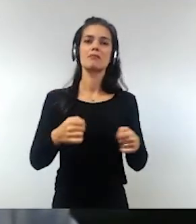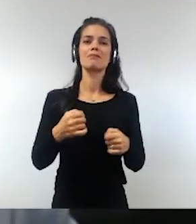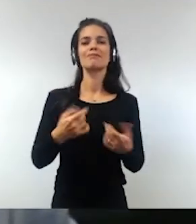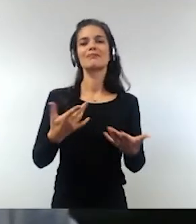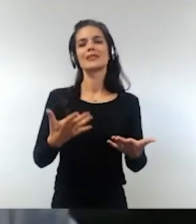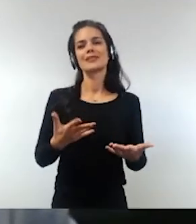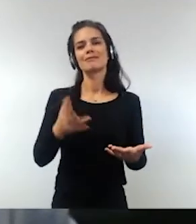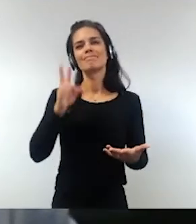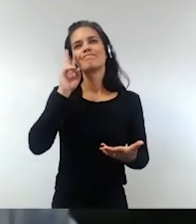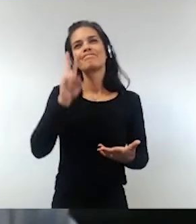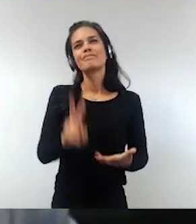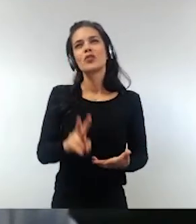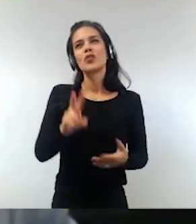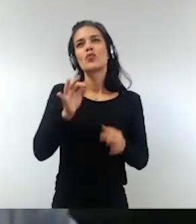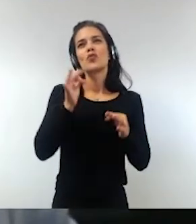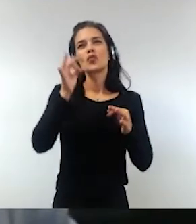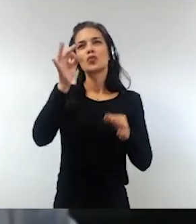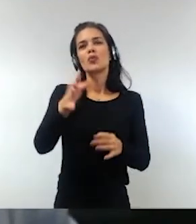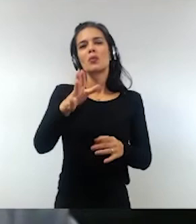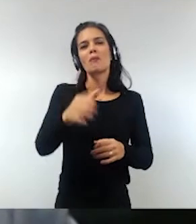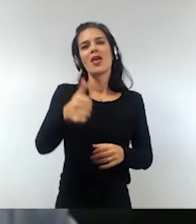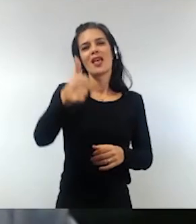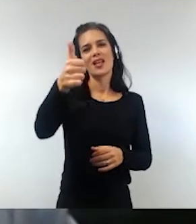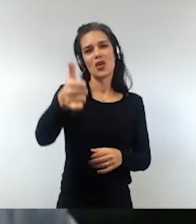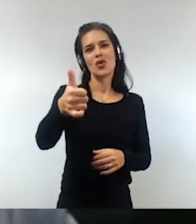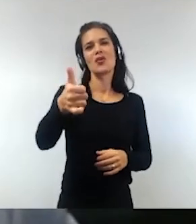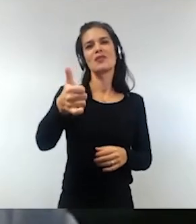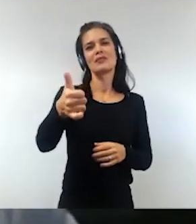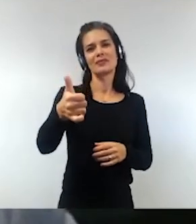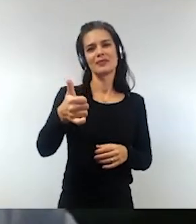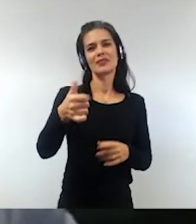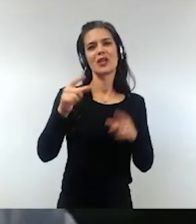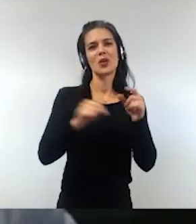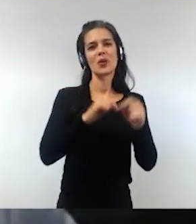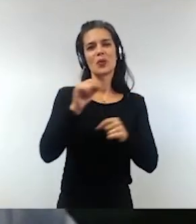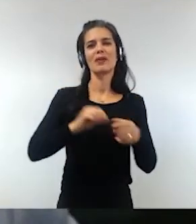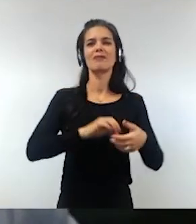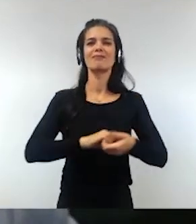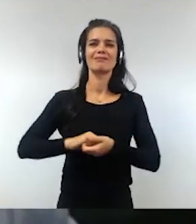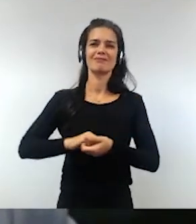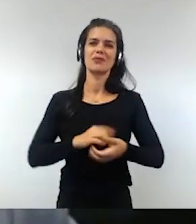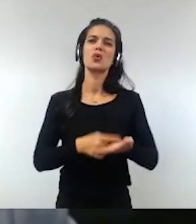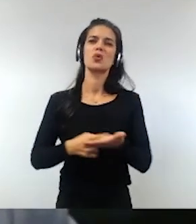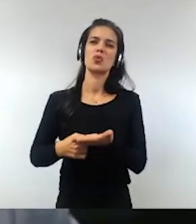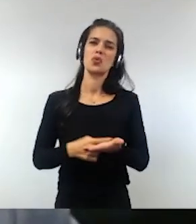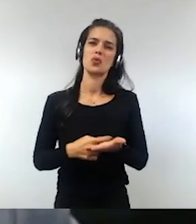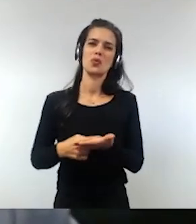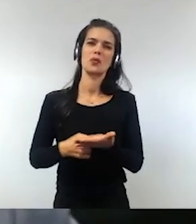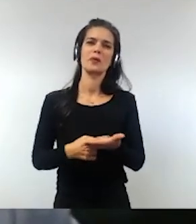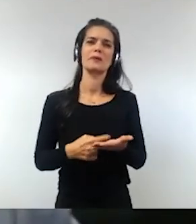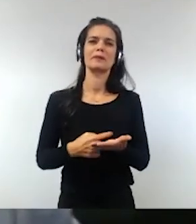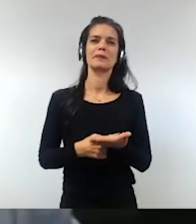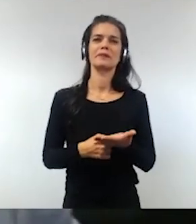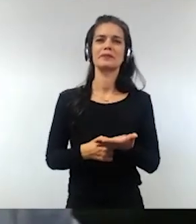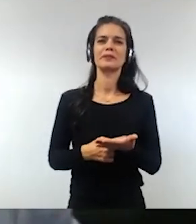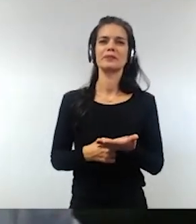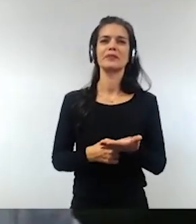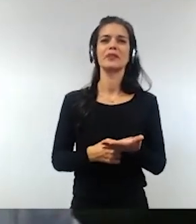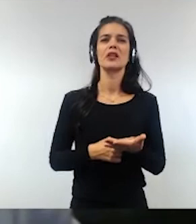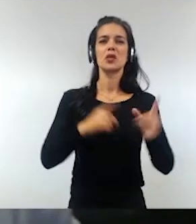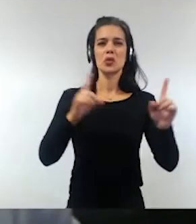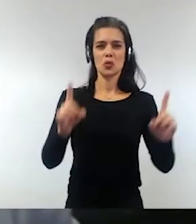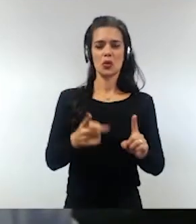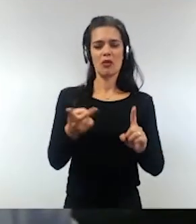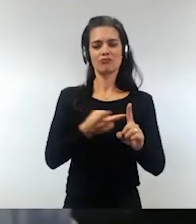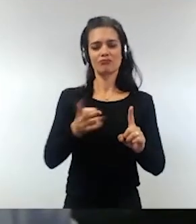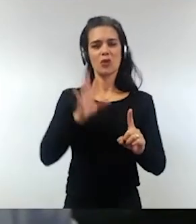luz no fim do túnel, e eu entendo que essa luz é através da conciliação dos meios de autocomposição.